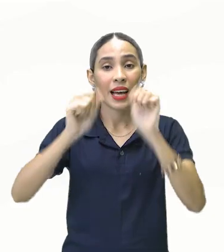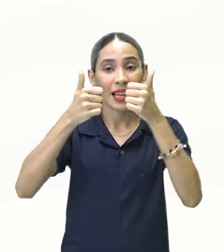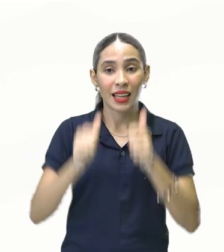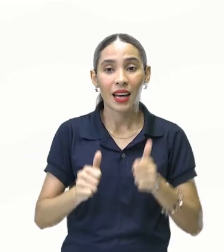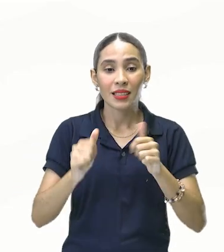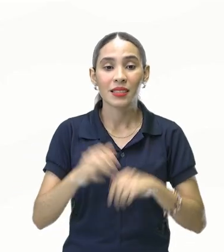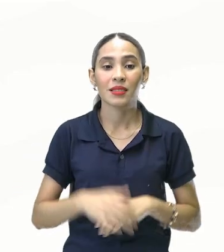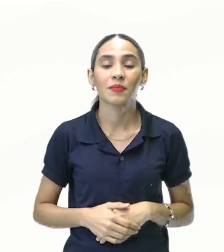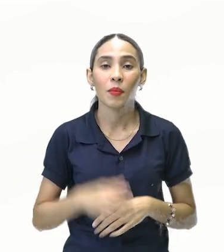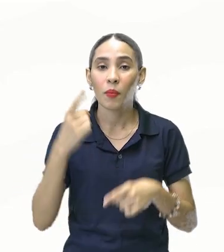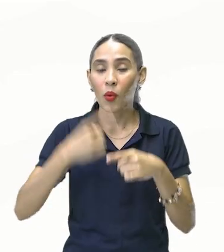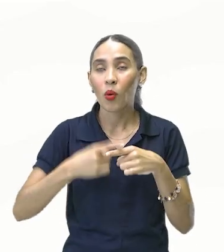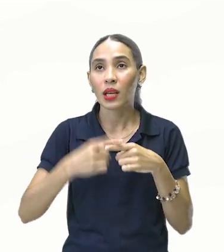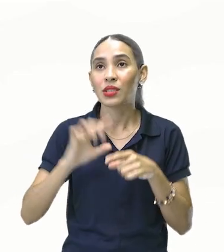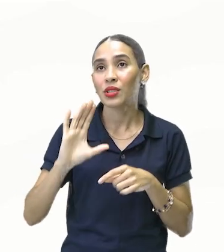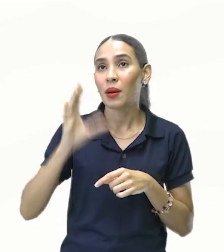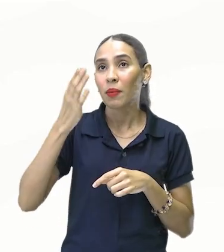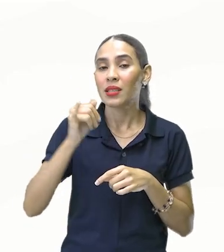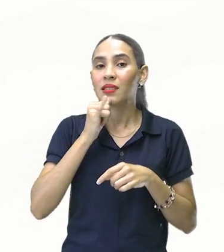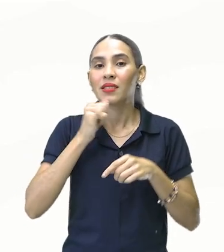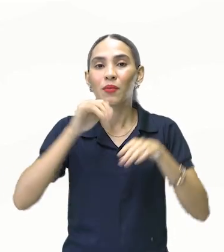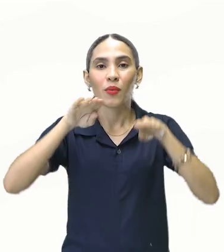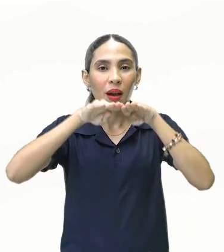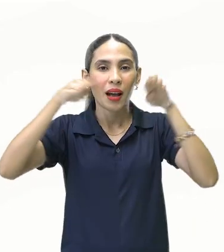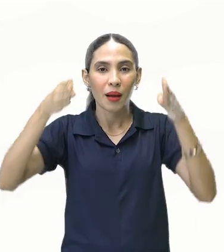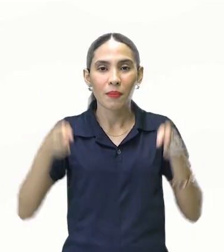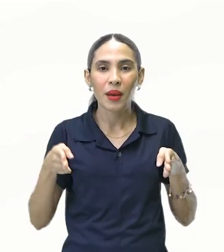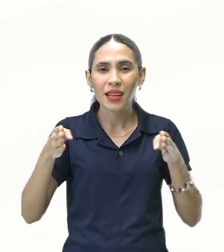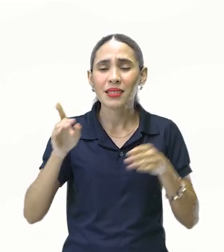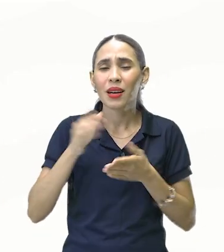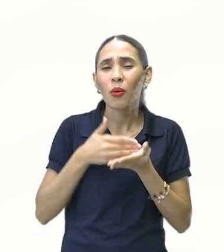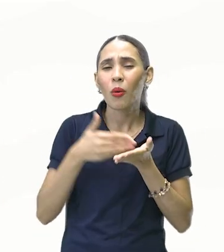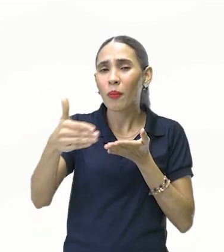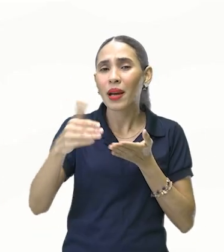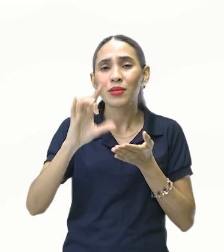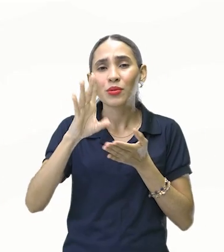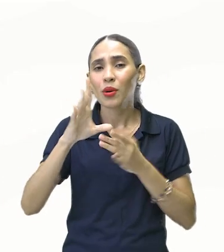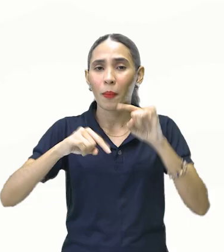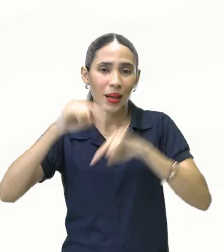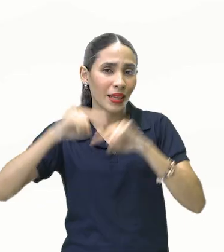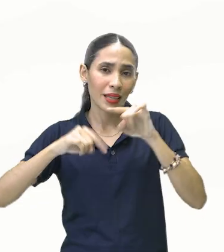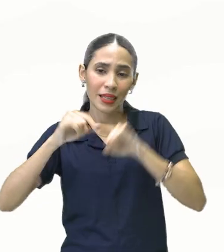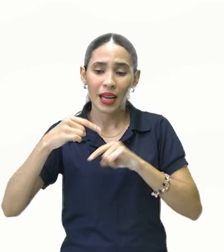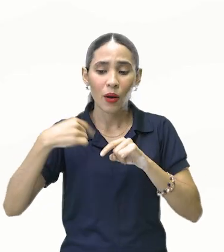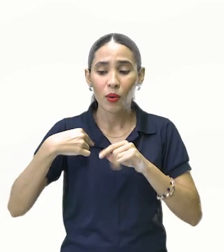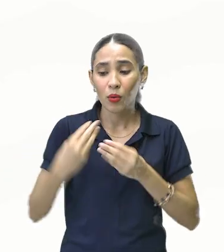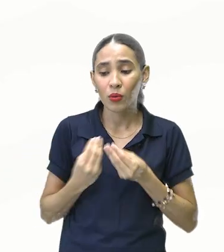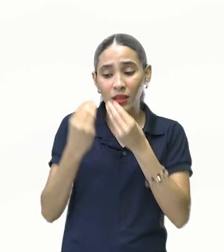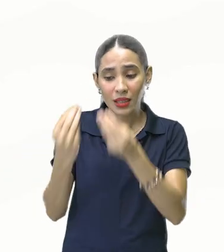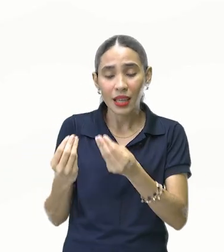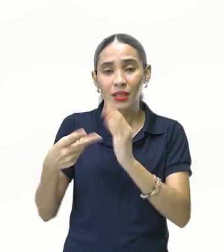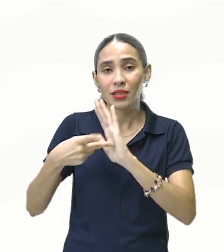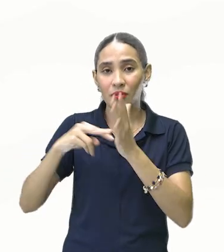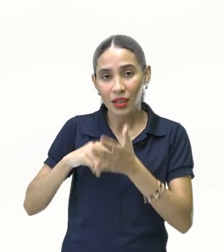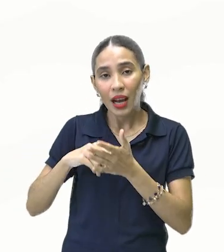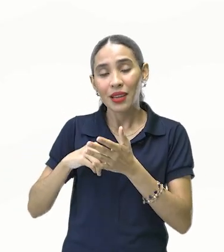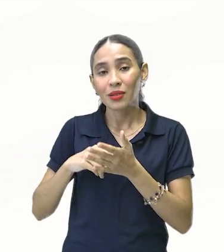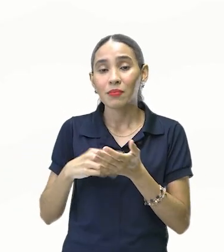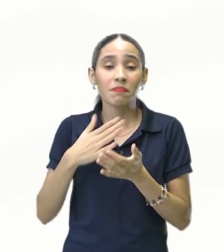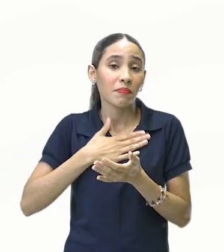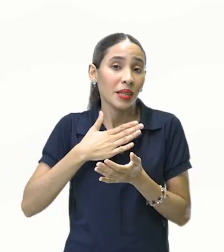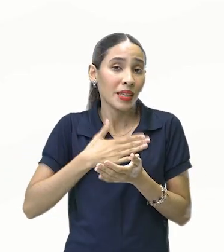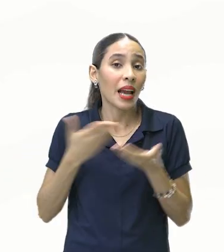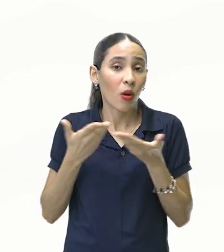interpretante. Porque, de repente, a mesa, que lá no início era só um objeto que eu coloquei um significado nela, para mim